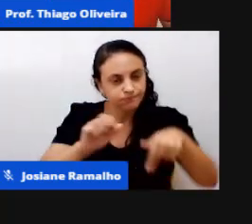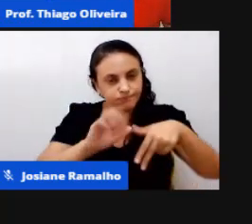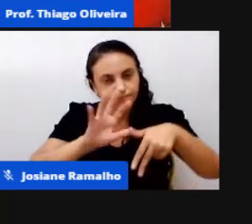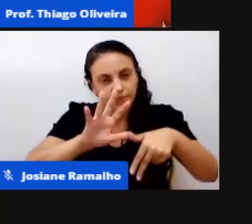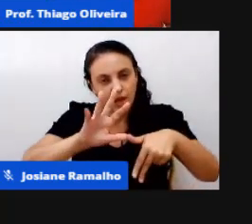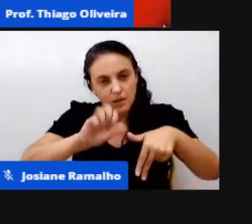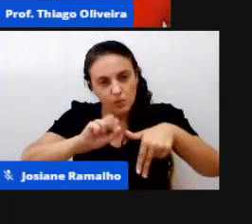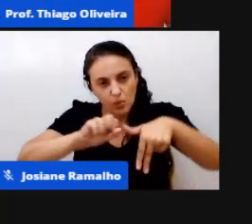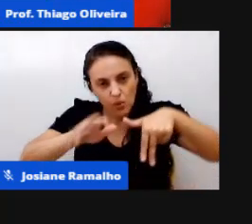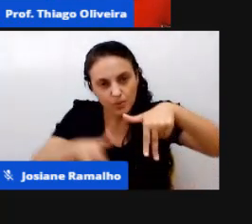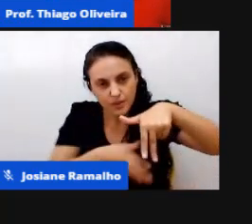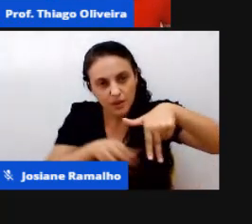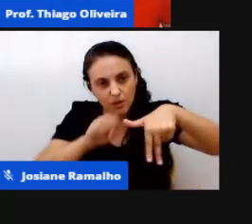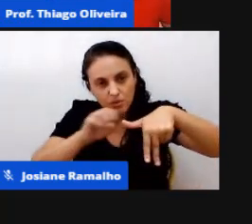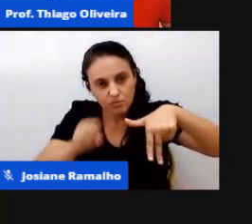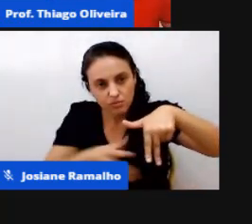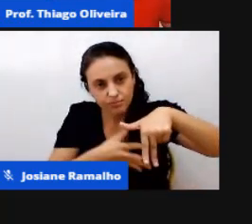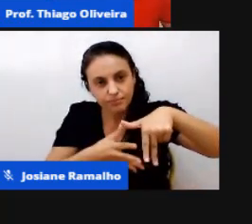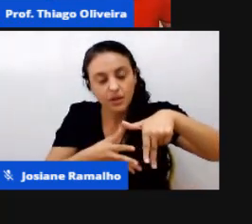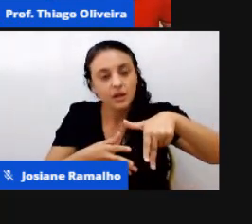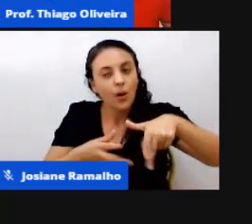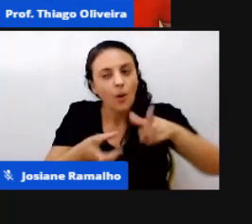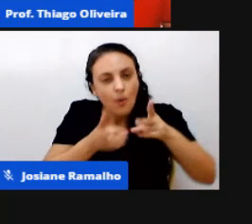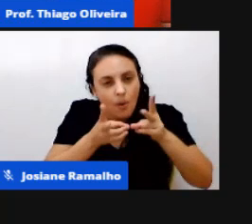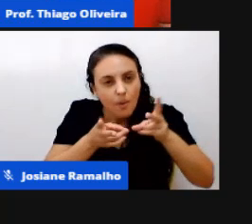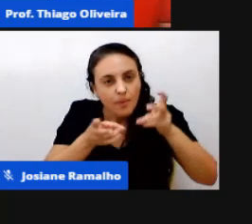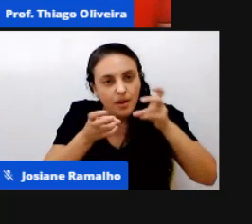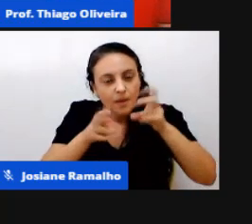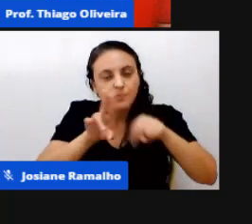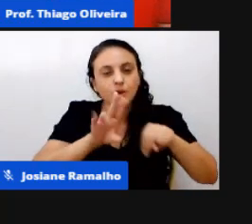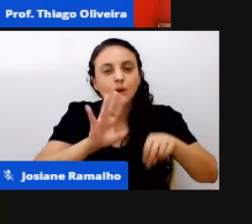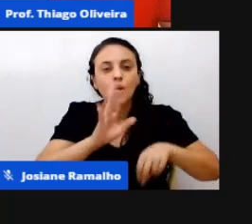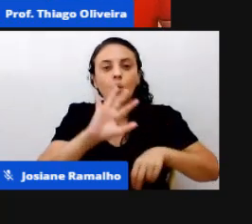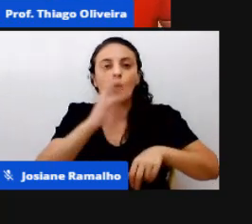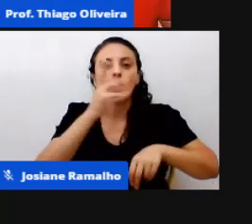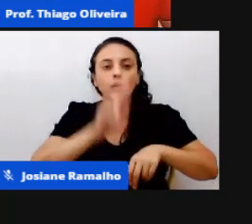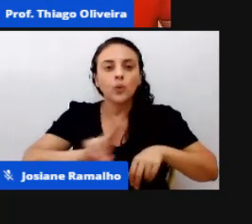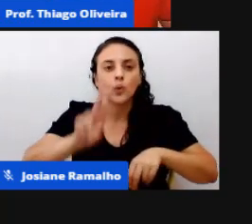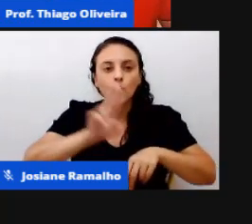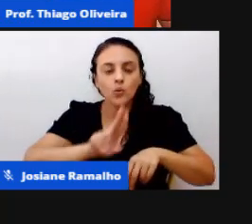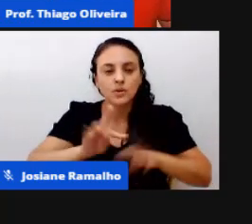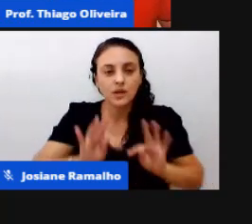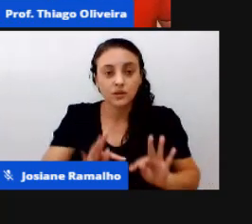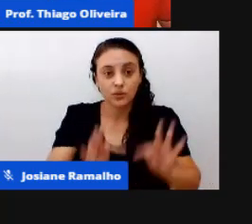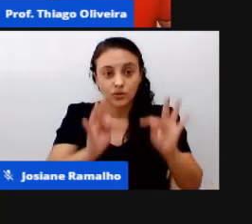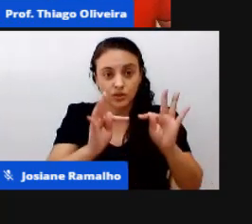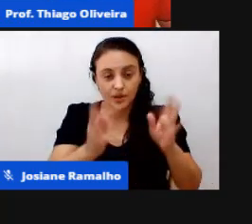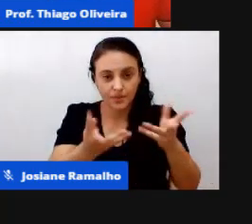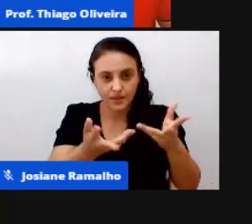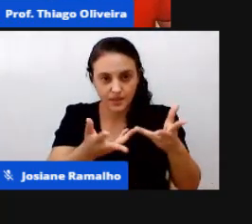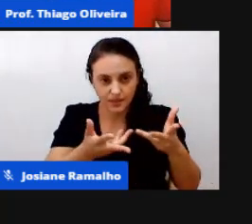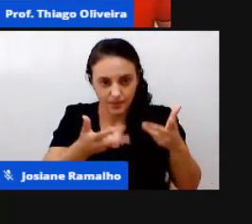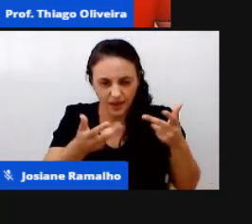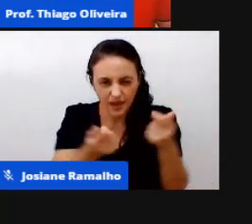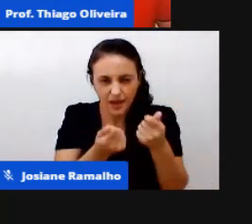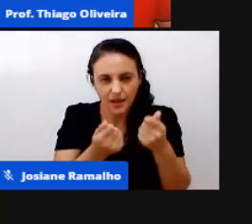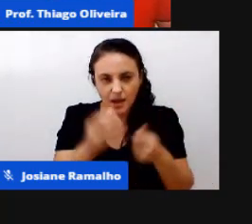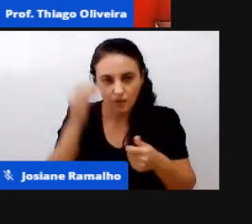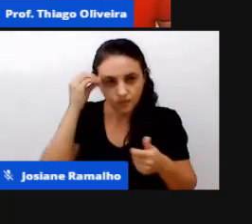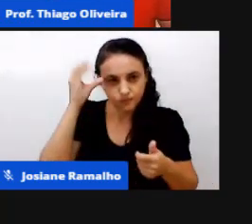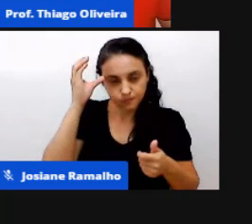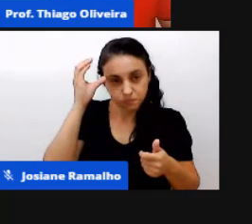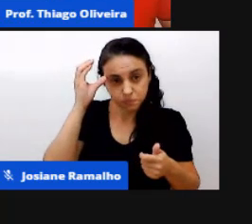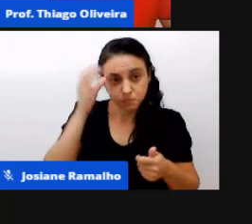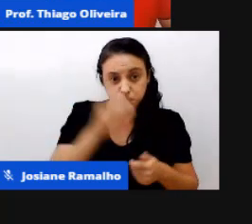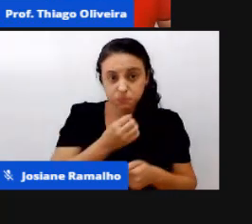que o uso dessas metodologias para essas competências e habilidades, conhecimentos, elas são muito